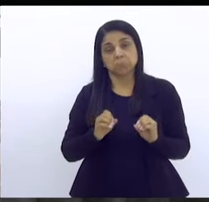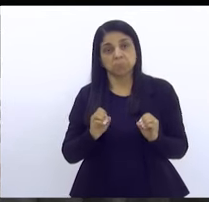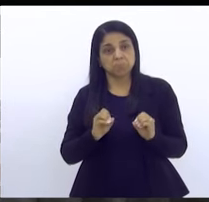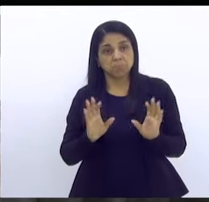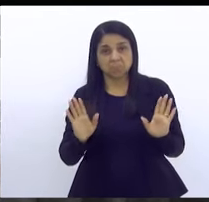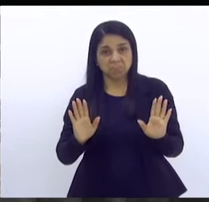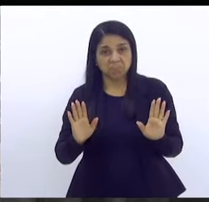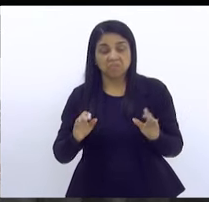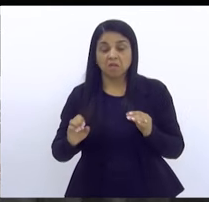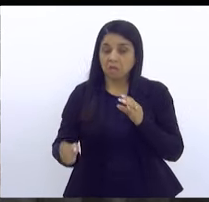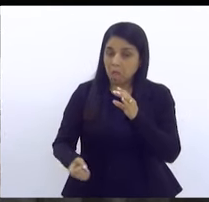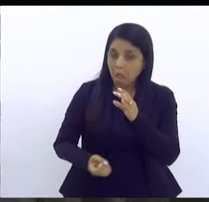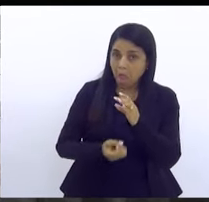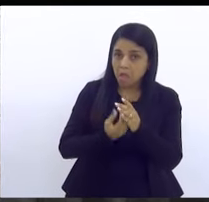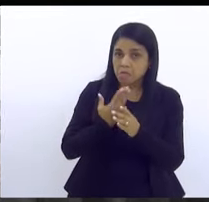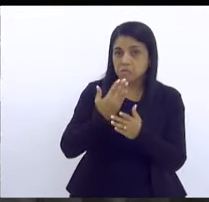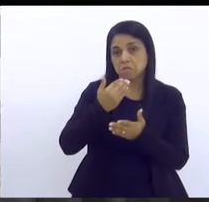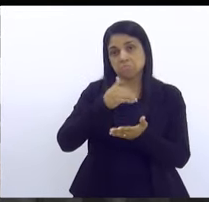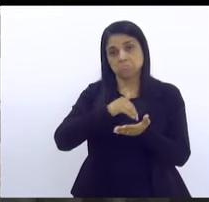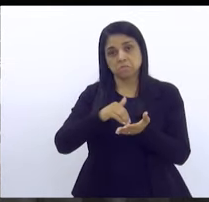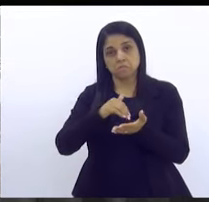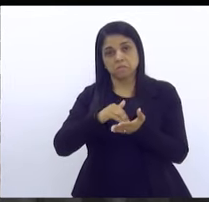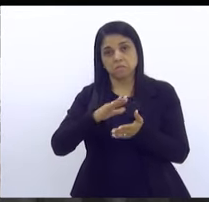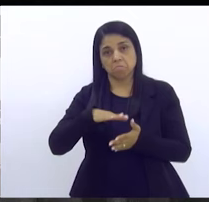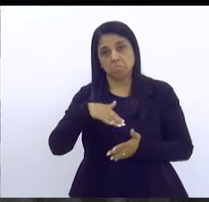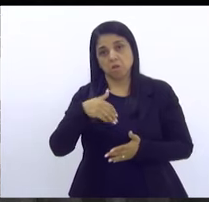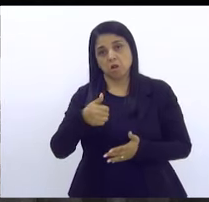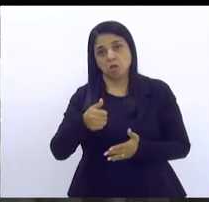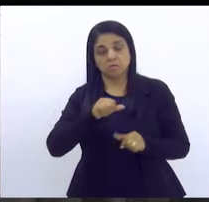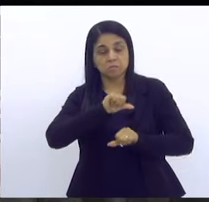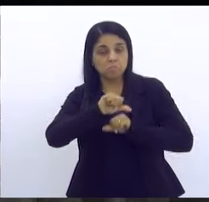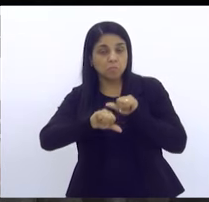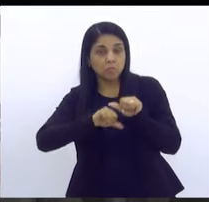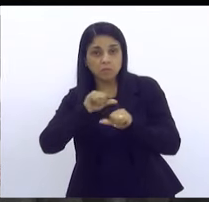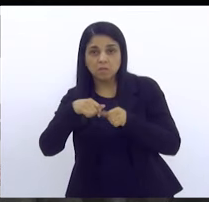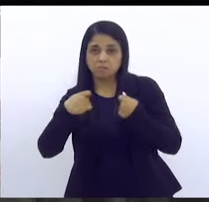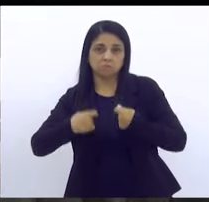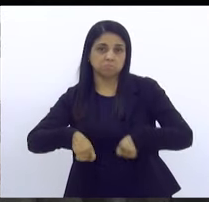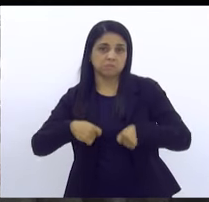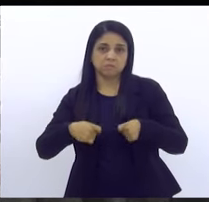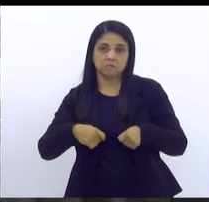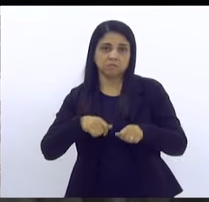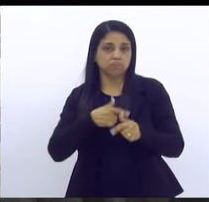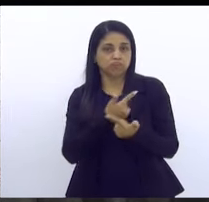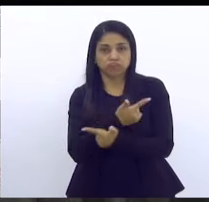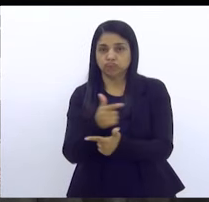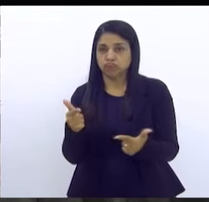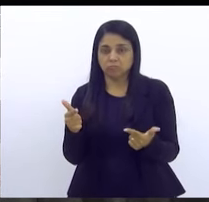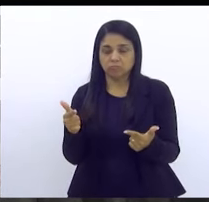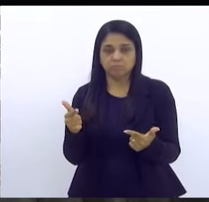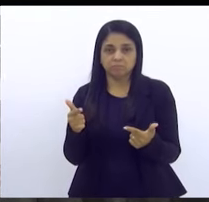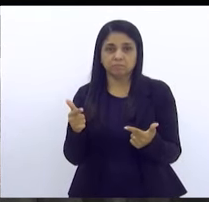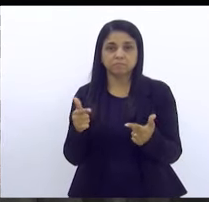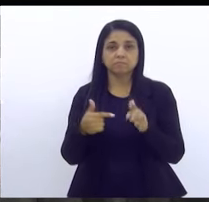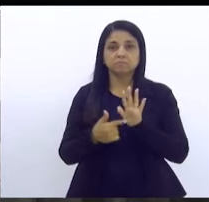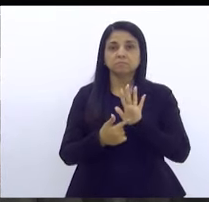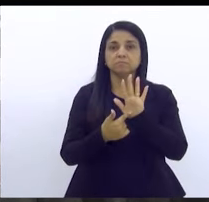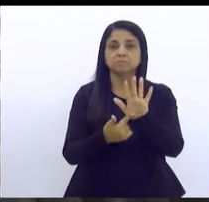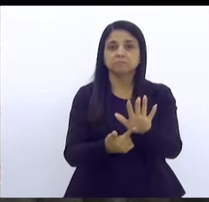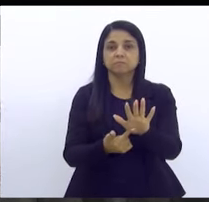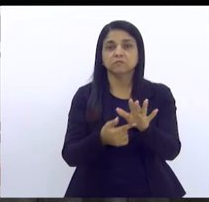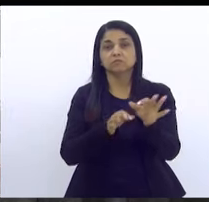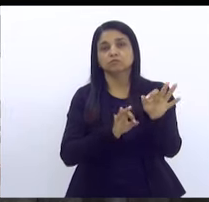uma secretaria sem fazer as mudanças que são necessárias, como, por exemplo, a apresentação